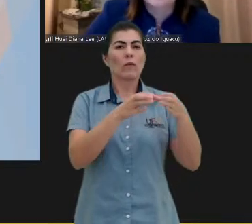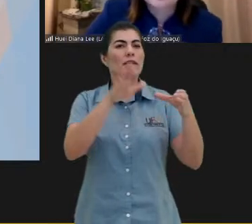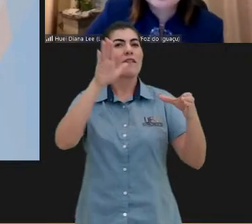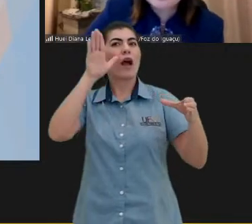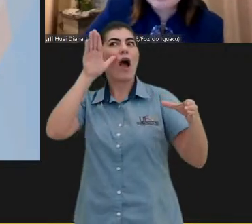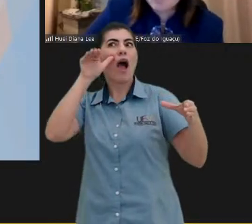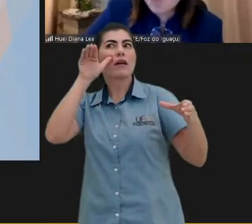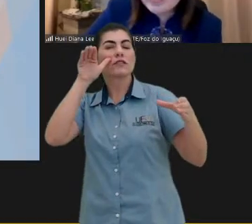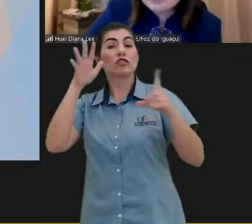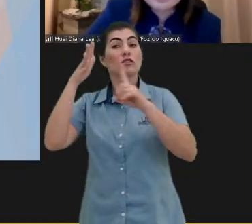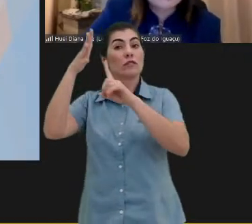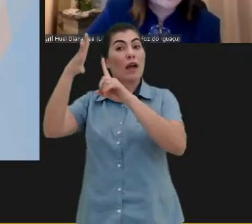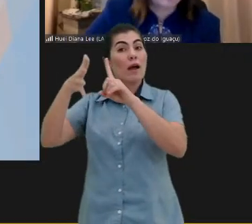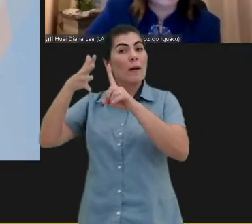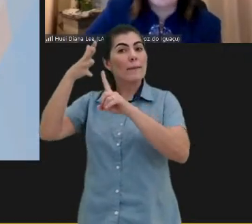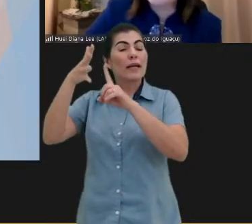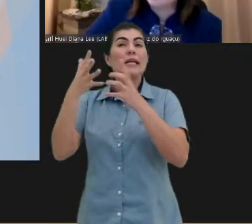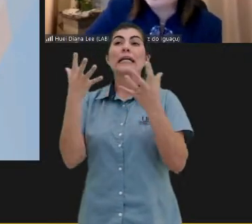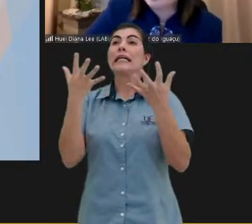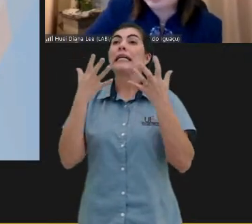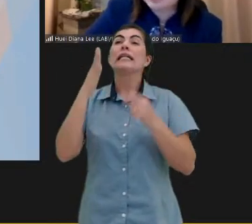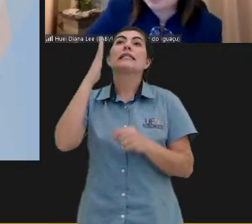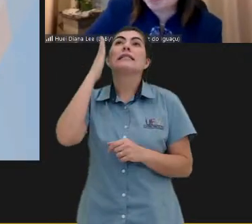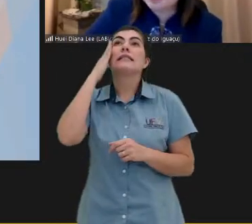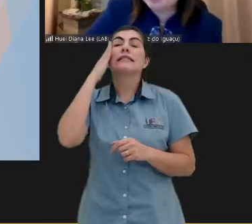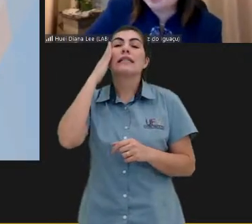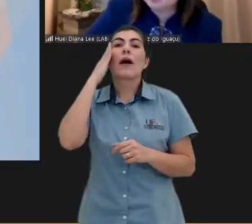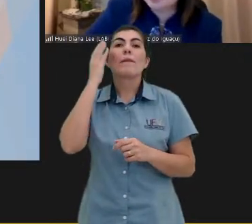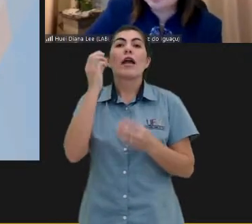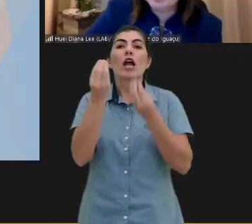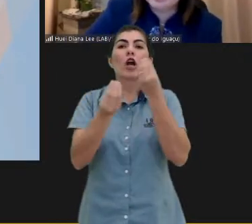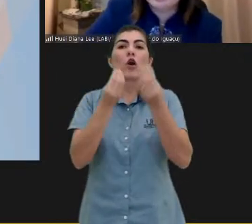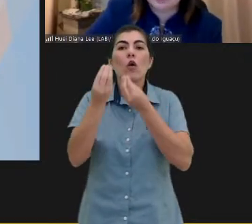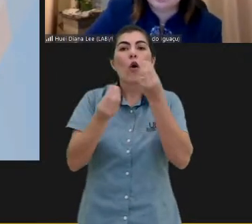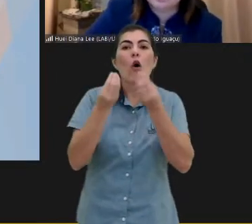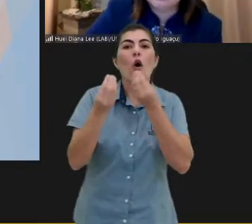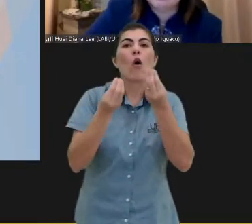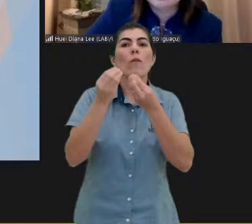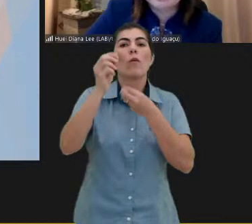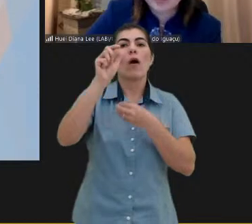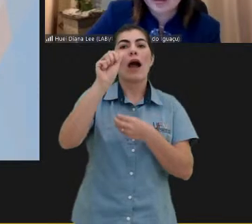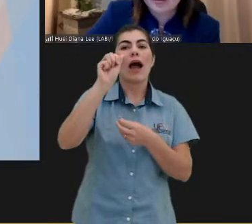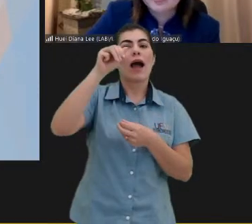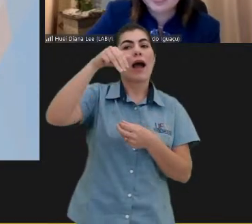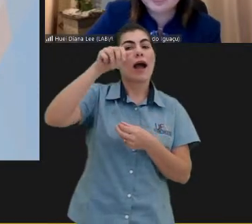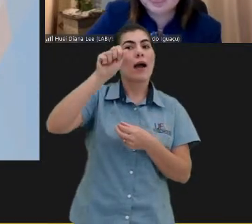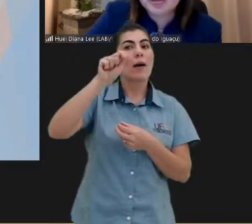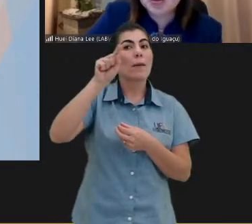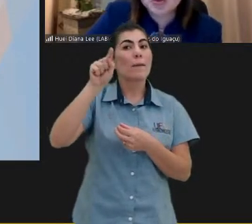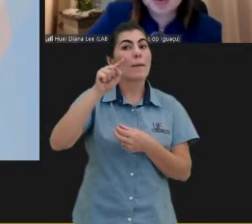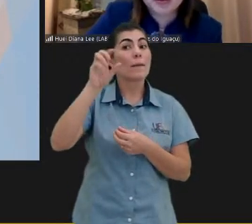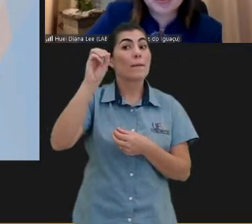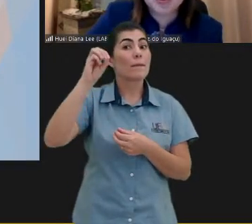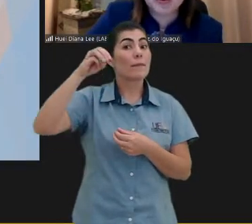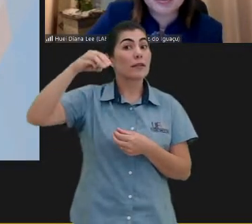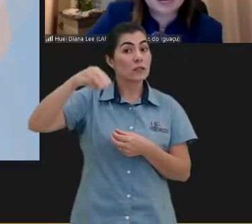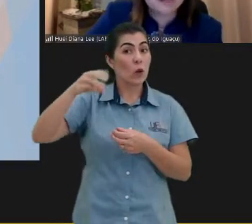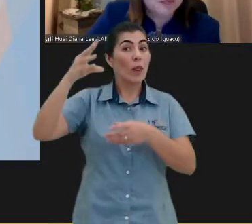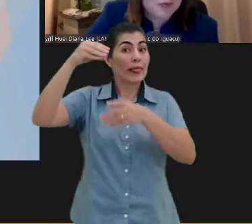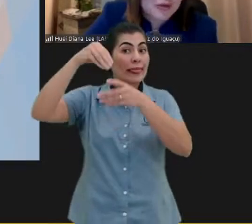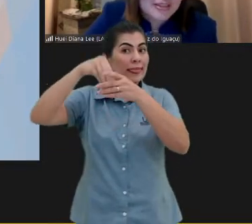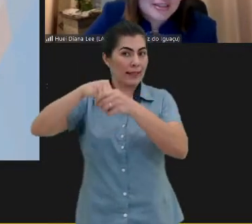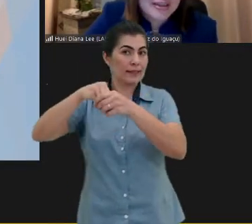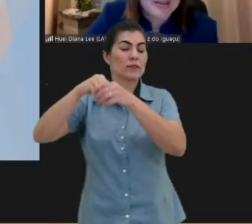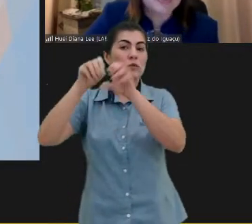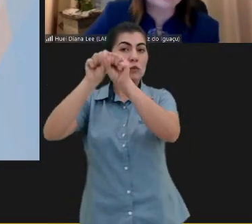palestra, queria muito saber como é que a Amazon estava utilizando Big Data dentro das suas operações. Ele